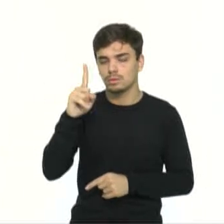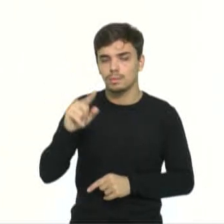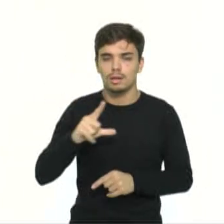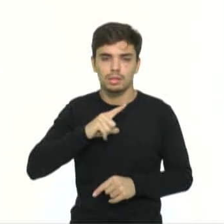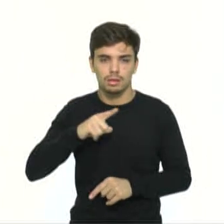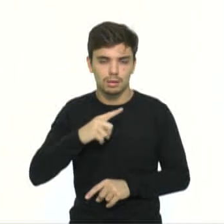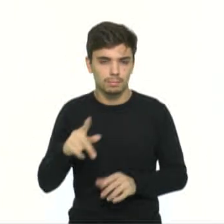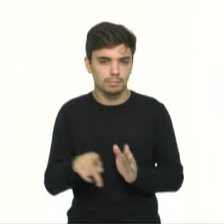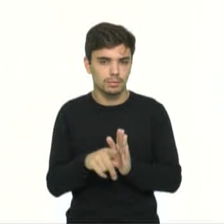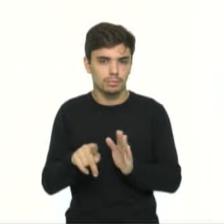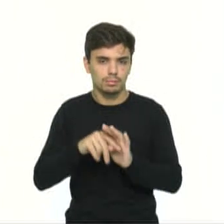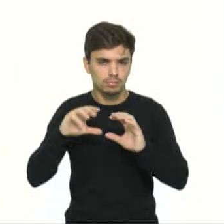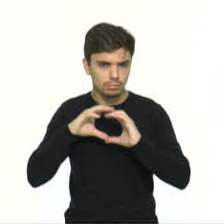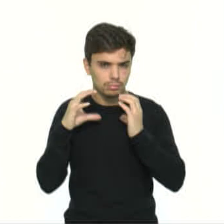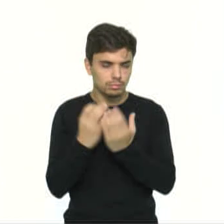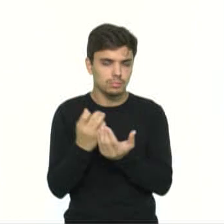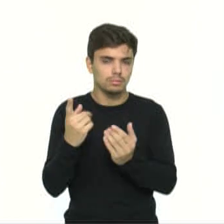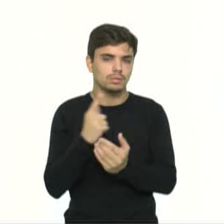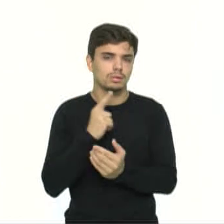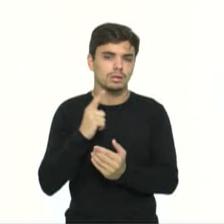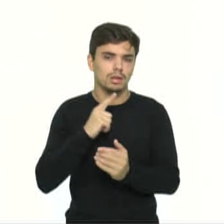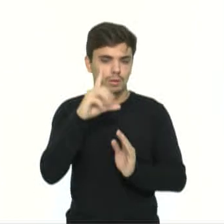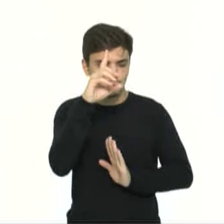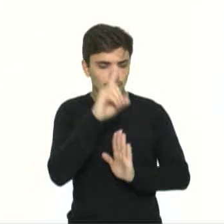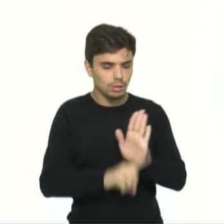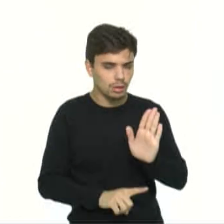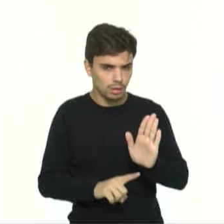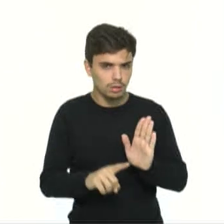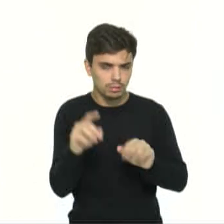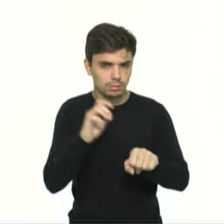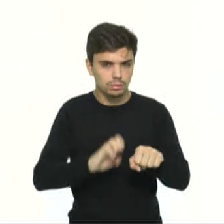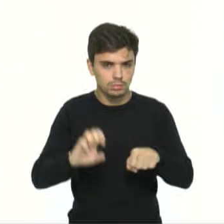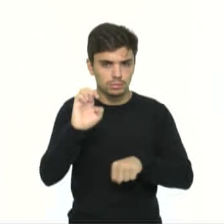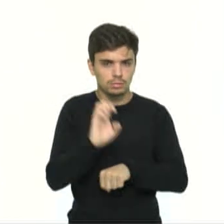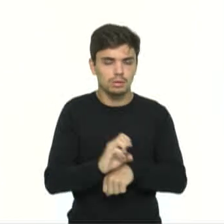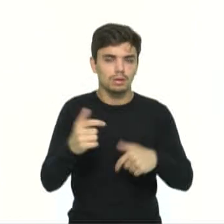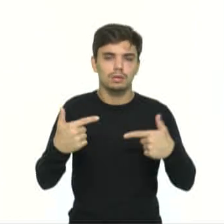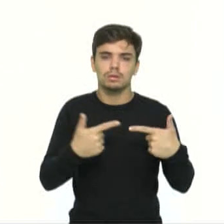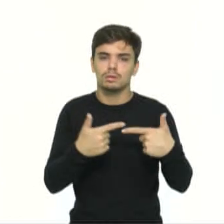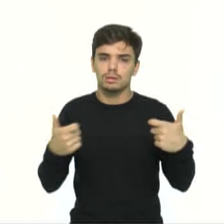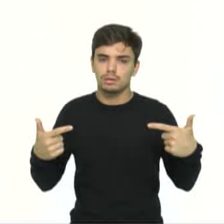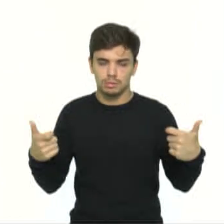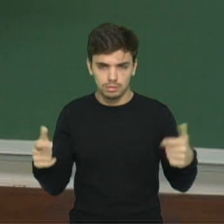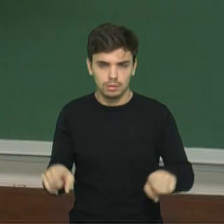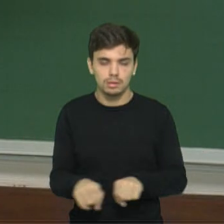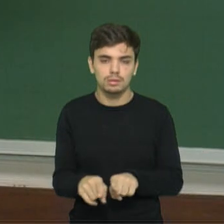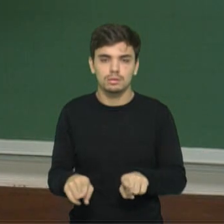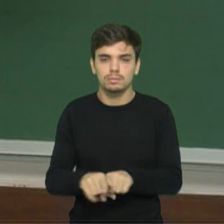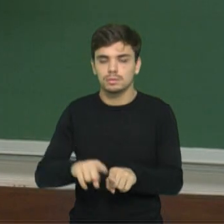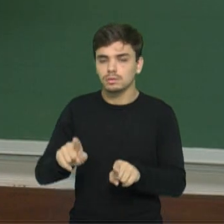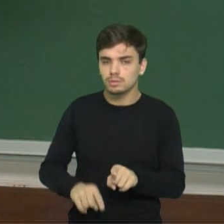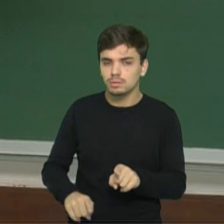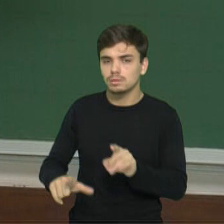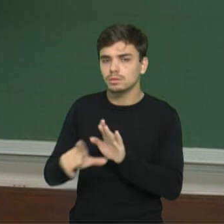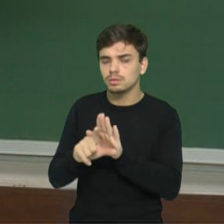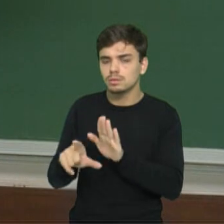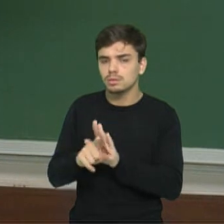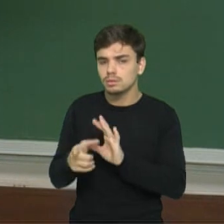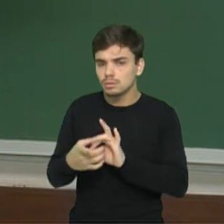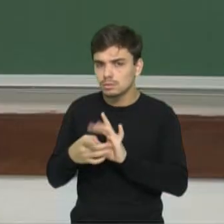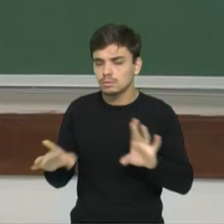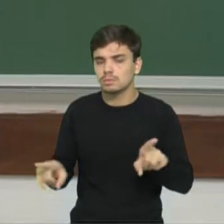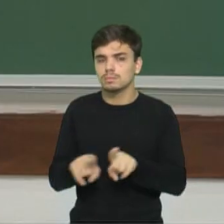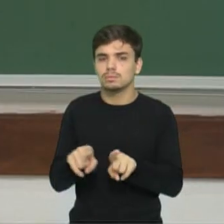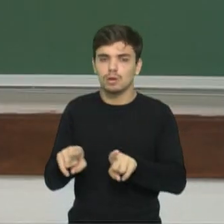do parlamento um decreto de estado de guerra interna. Assim ele legitimava a ação das forças militares